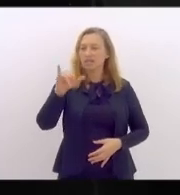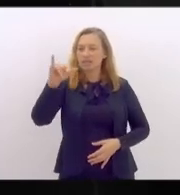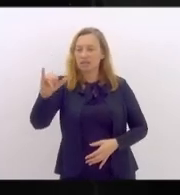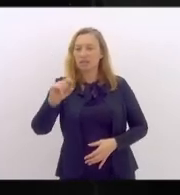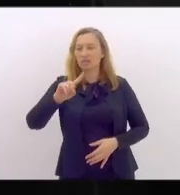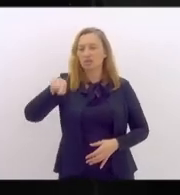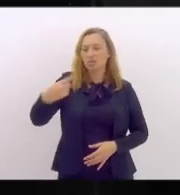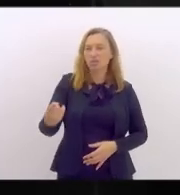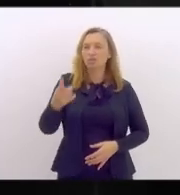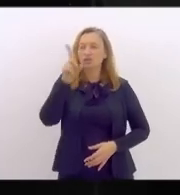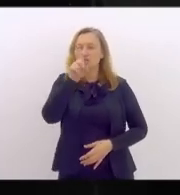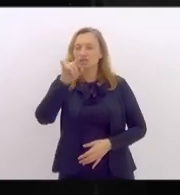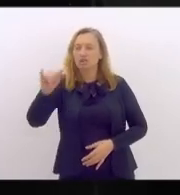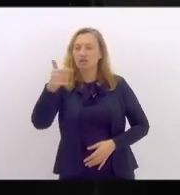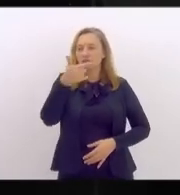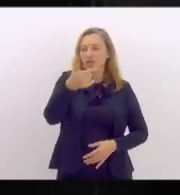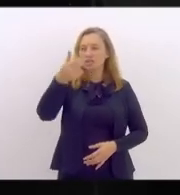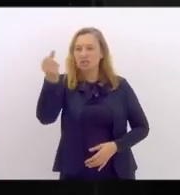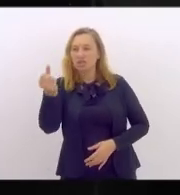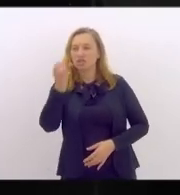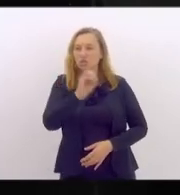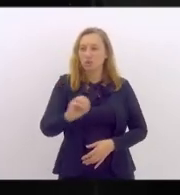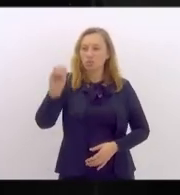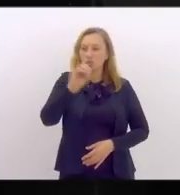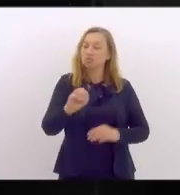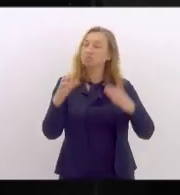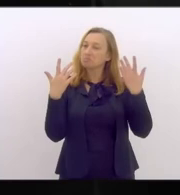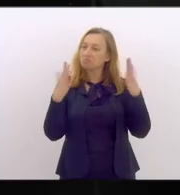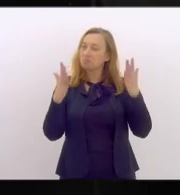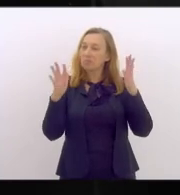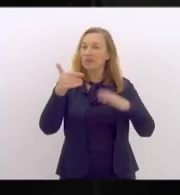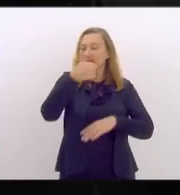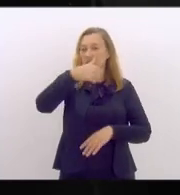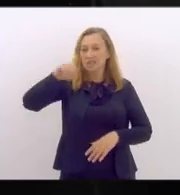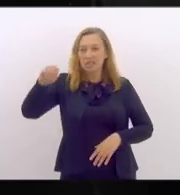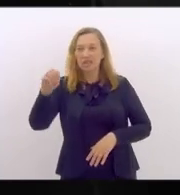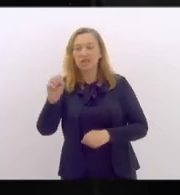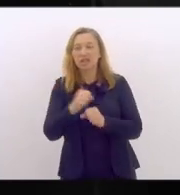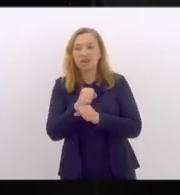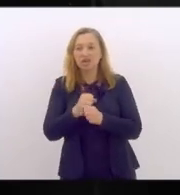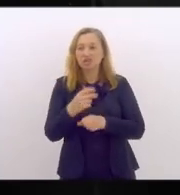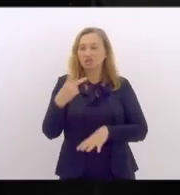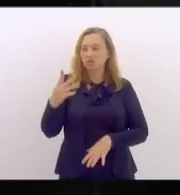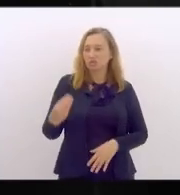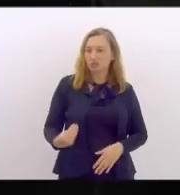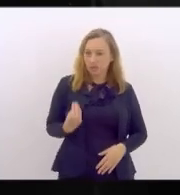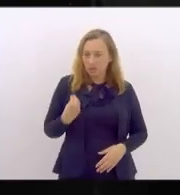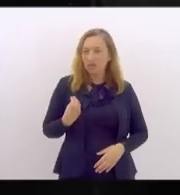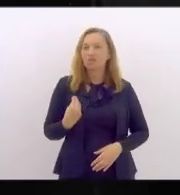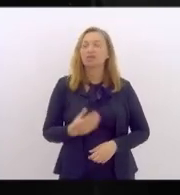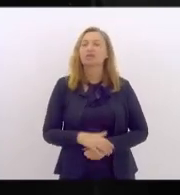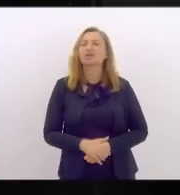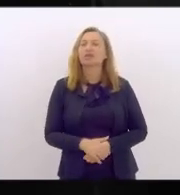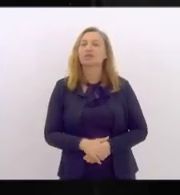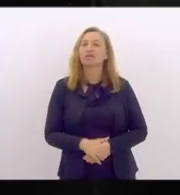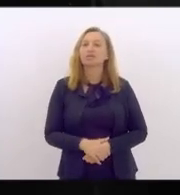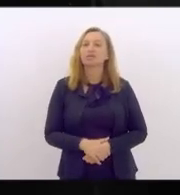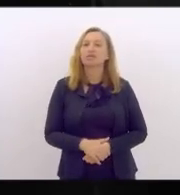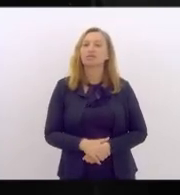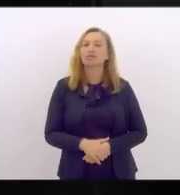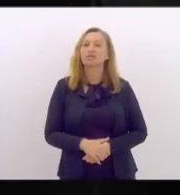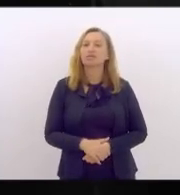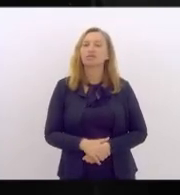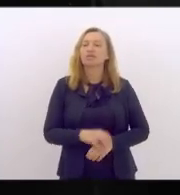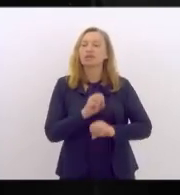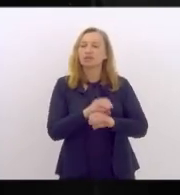de outubro nós celebraremos 100 anos de seu nascimento é o centenário de nascimento das Ribeiro então fazia